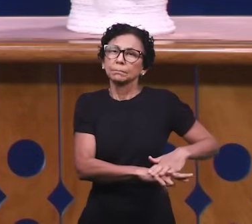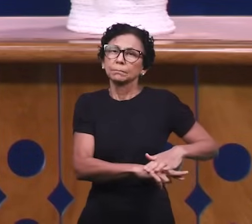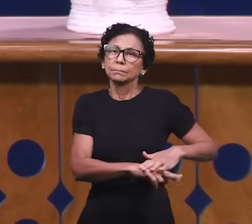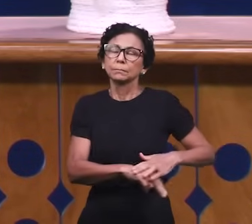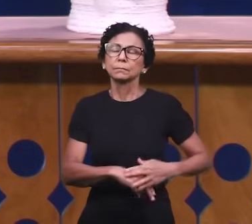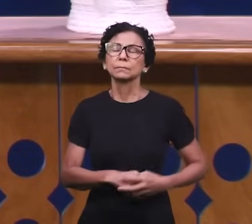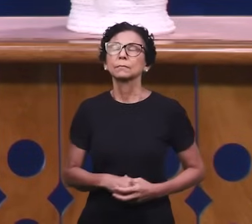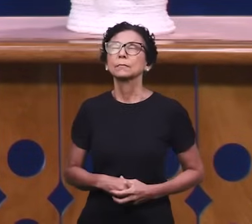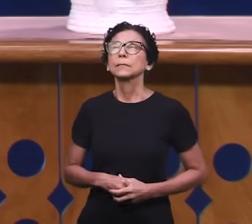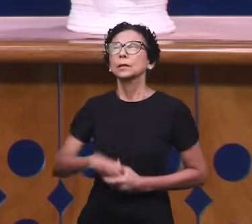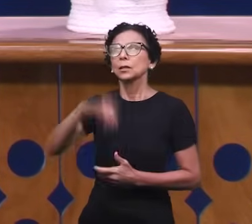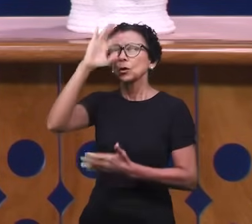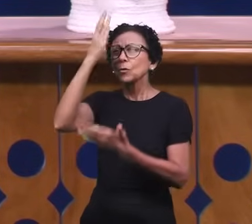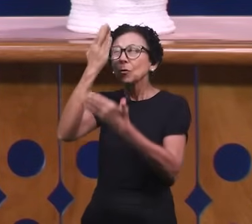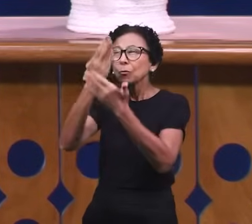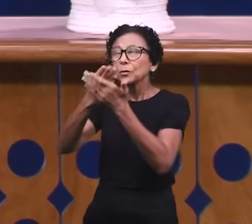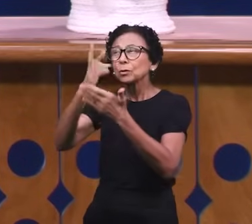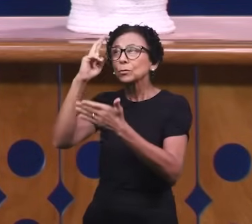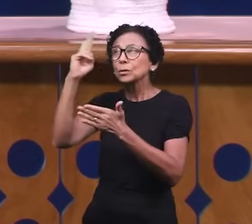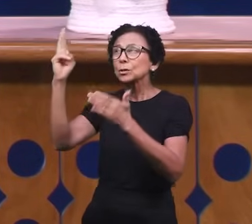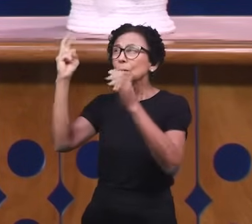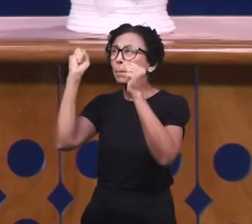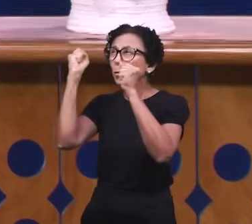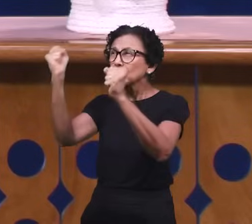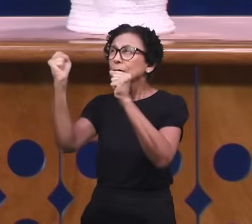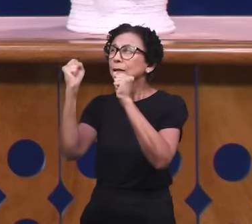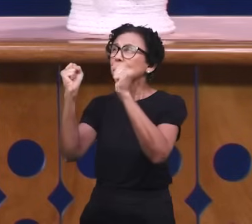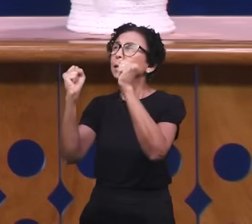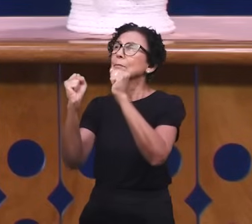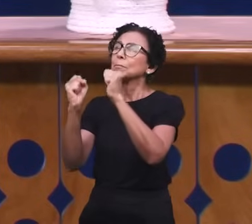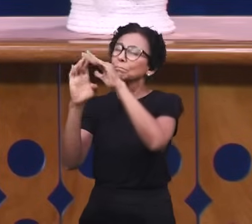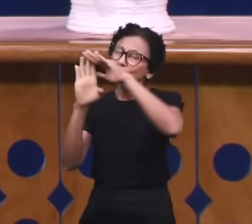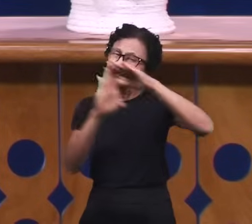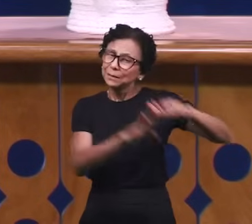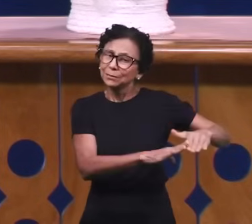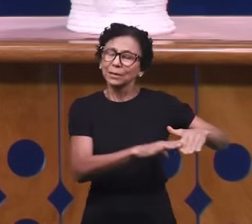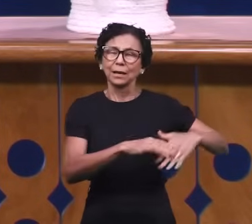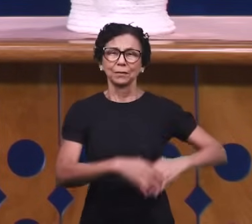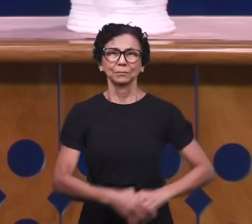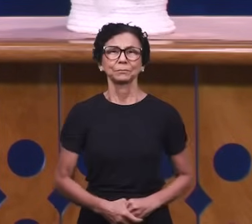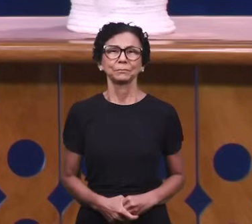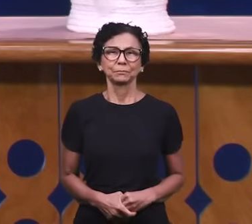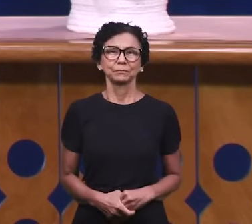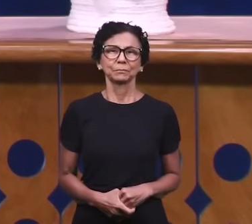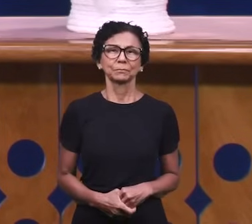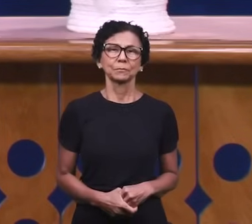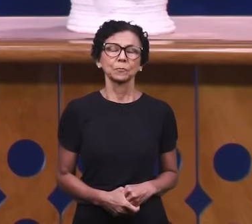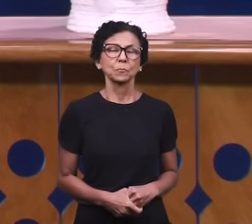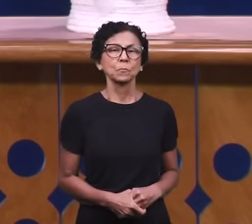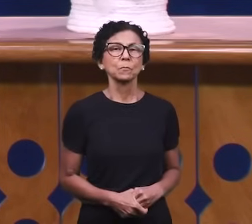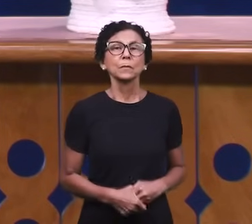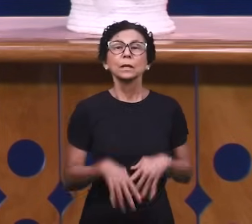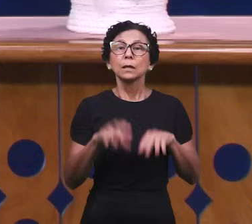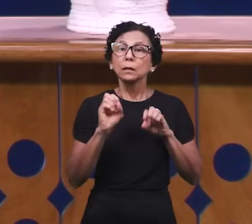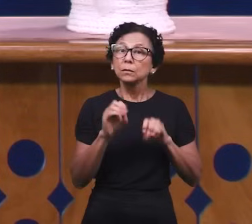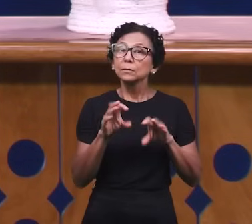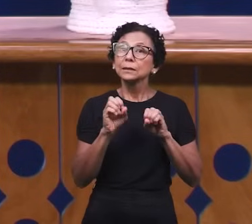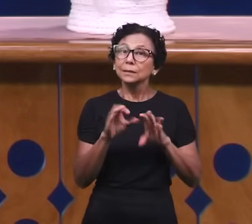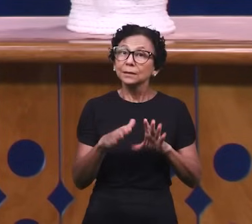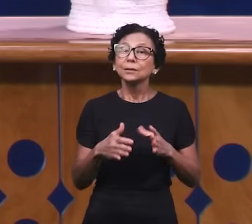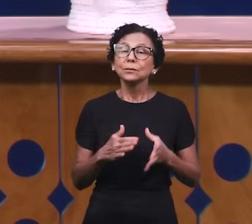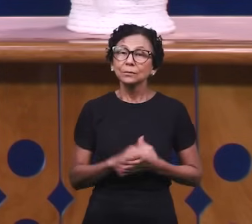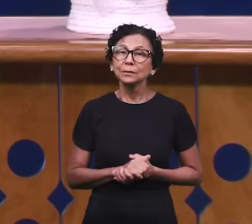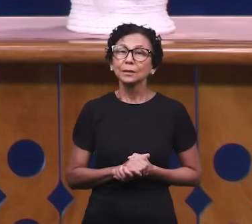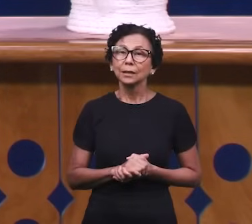pode me livrar. Foi a oração de que oração extraordinária e que ensino ela nos dá, nos